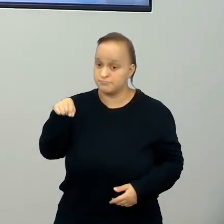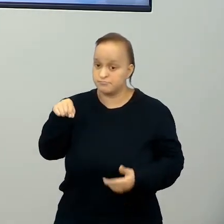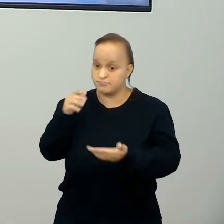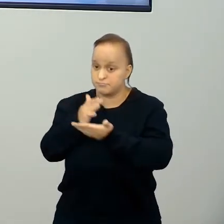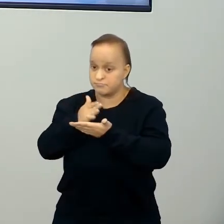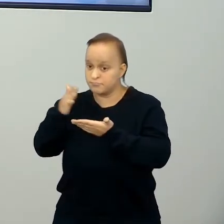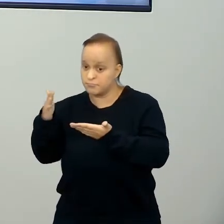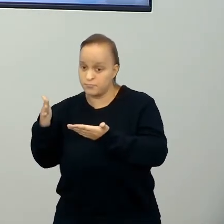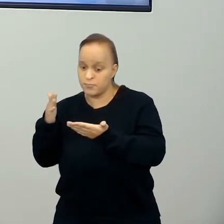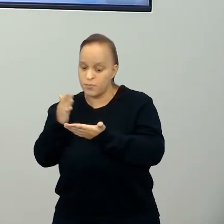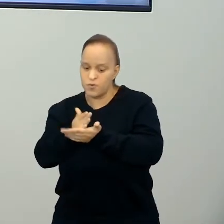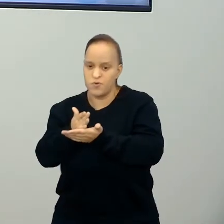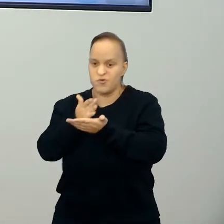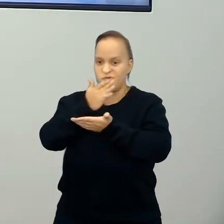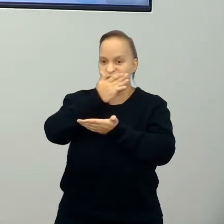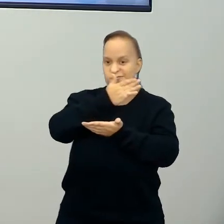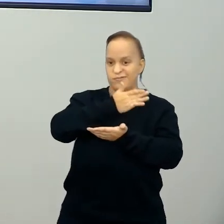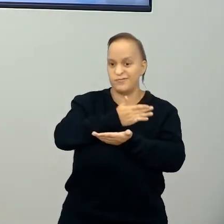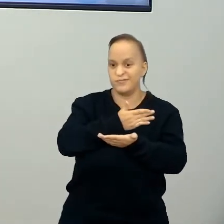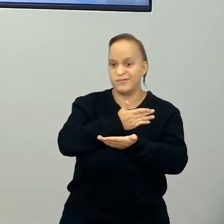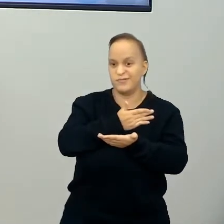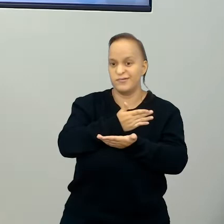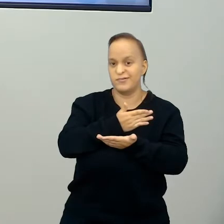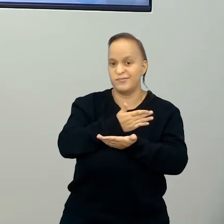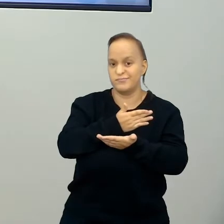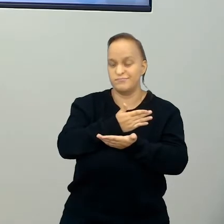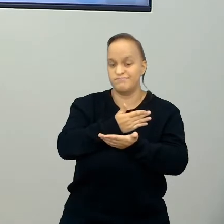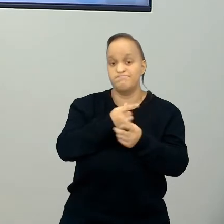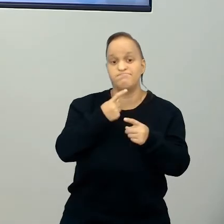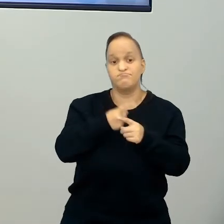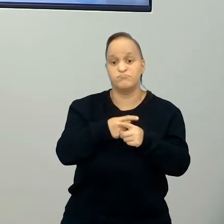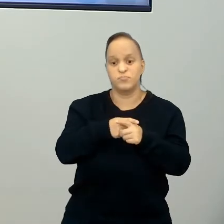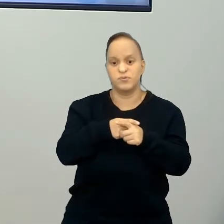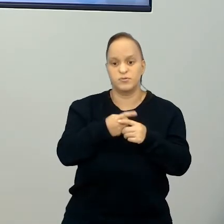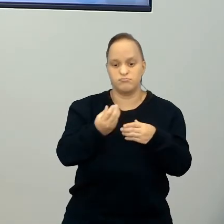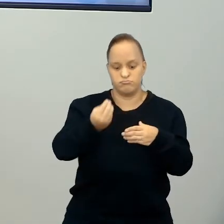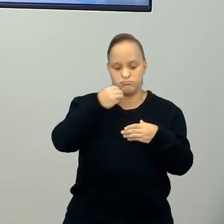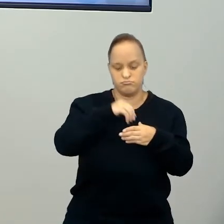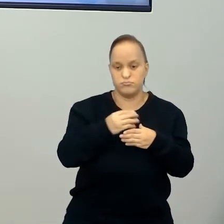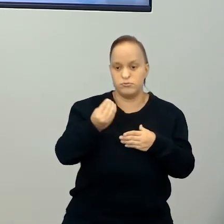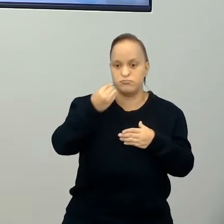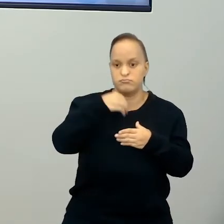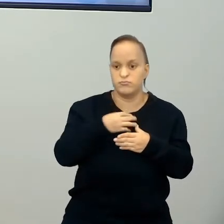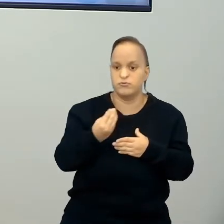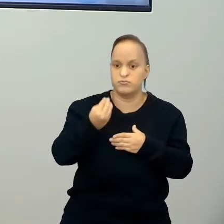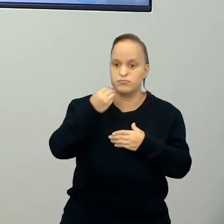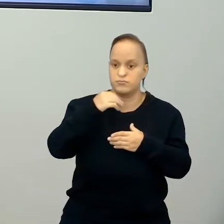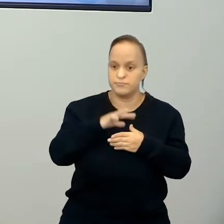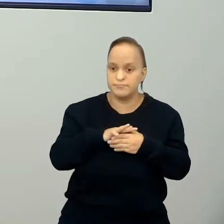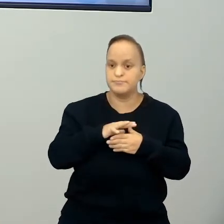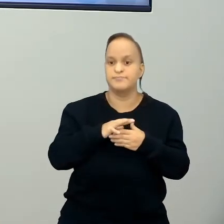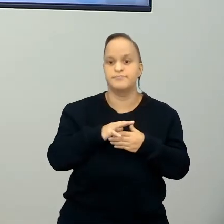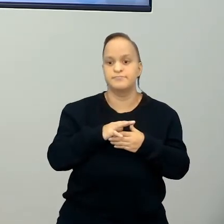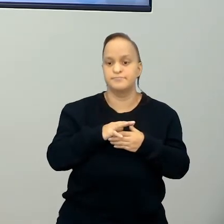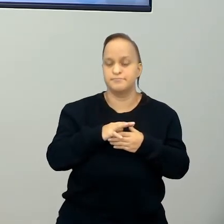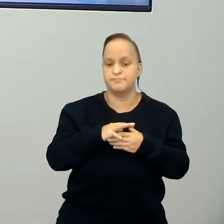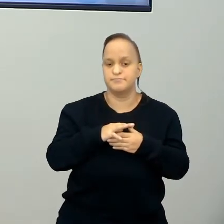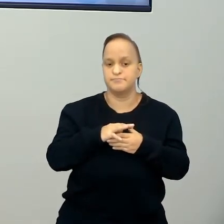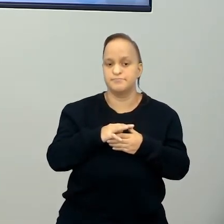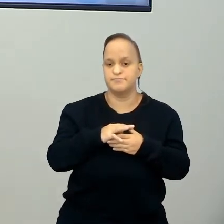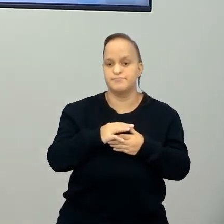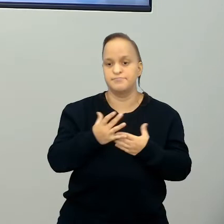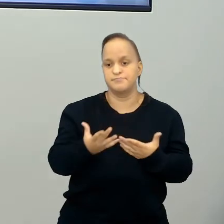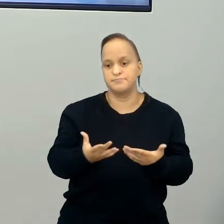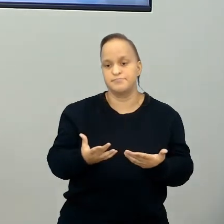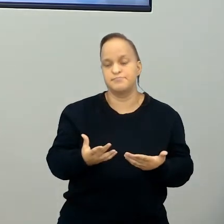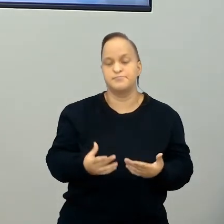também somos personagens, porque a gente também, quando nasce, já é inserido dentro de uma realidade que tem um peso muito grande em